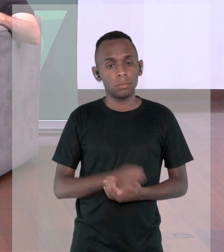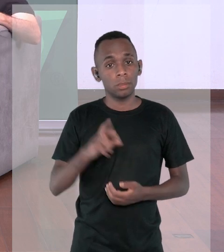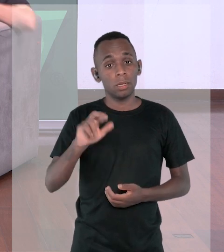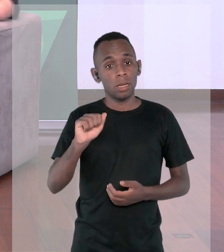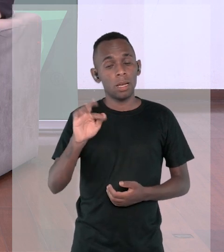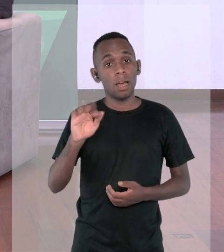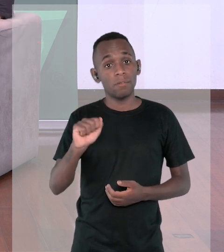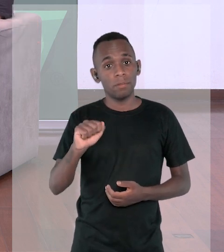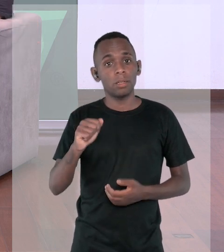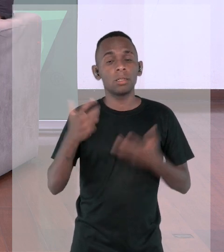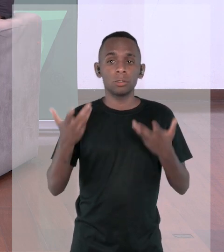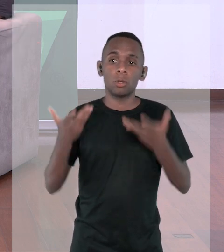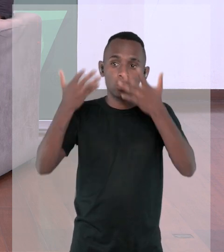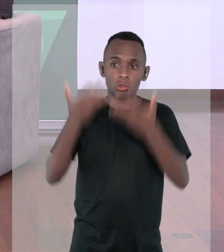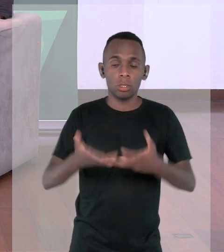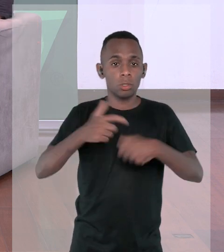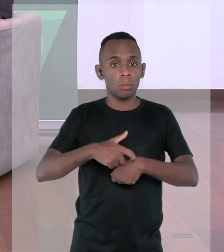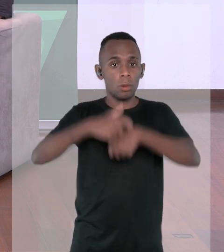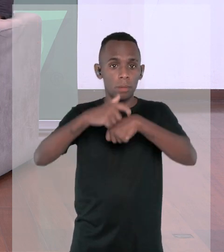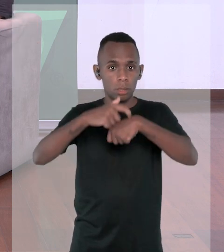Rafa, e aí a gente chega no momento